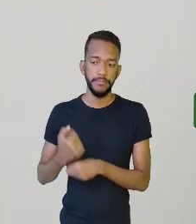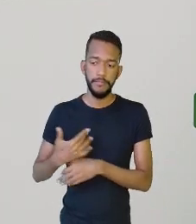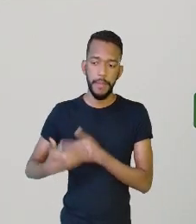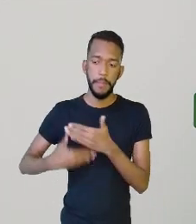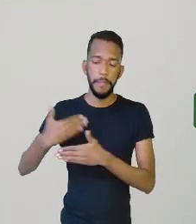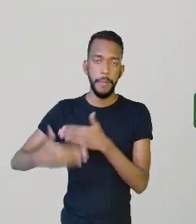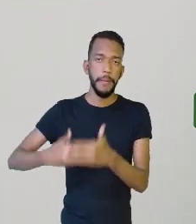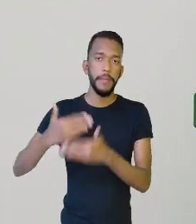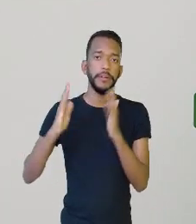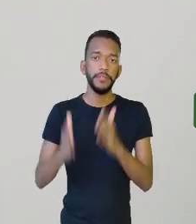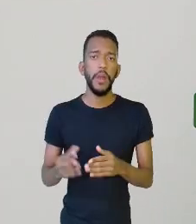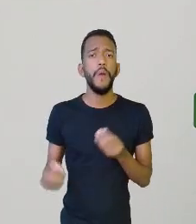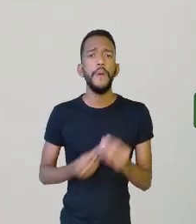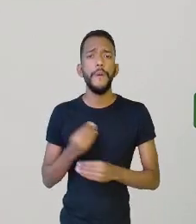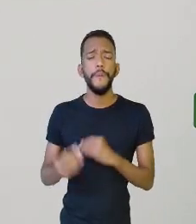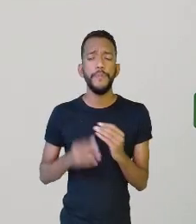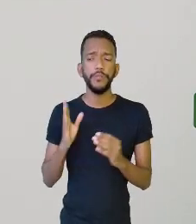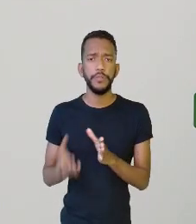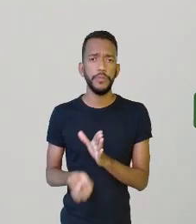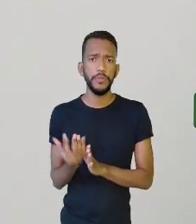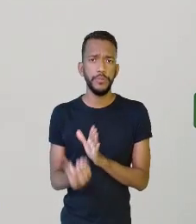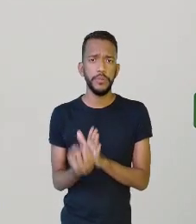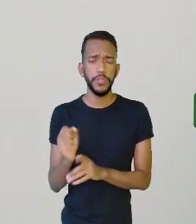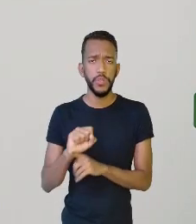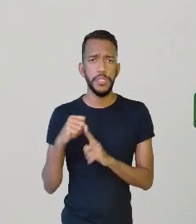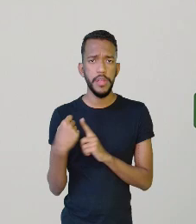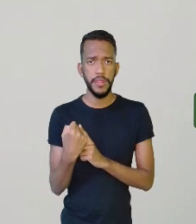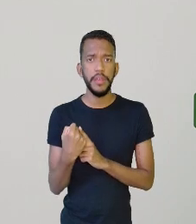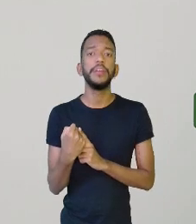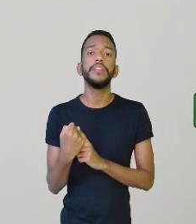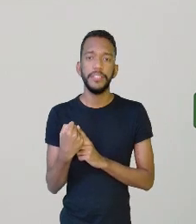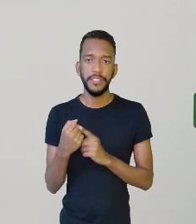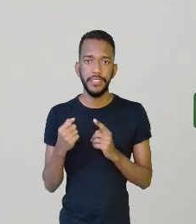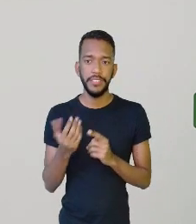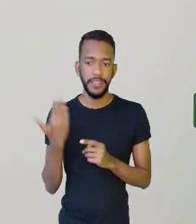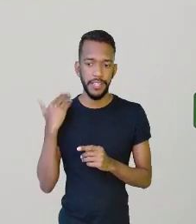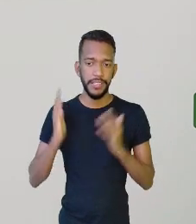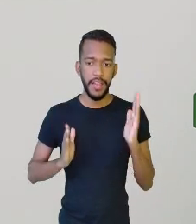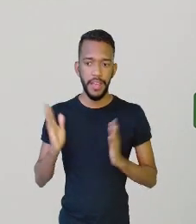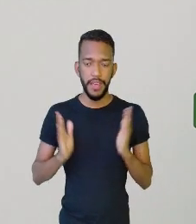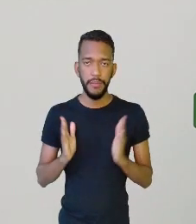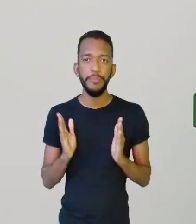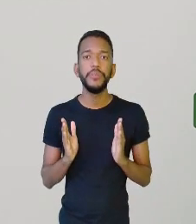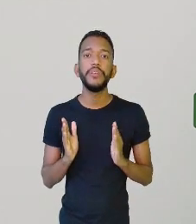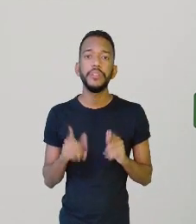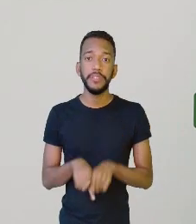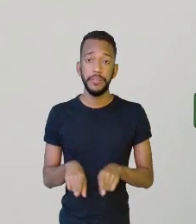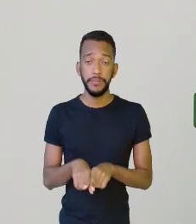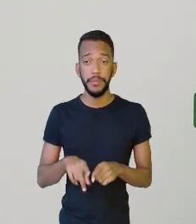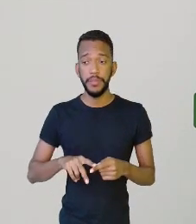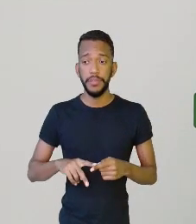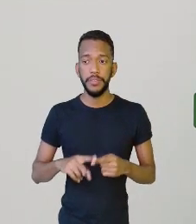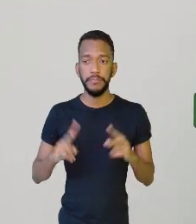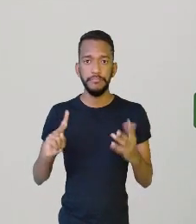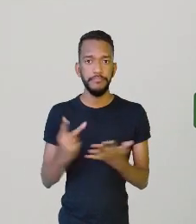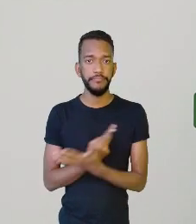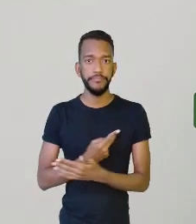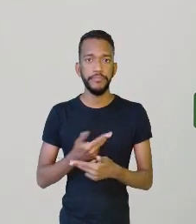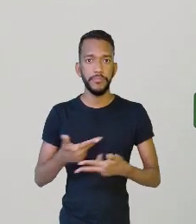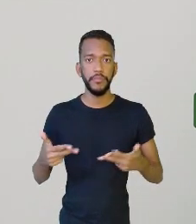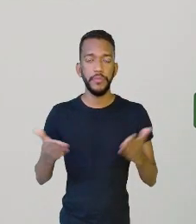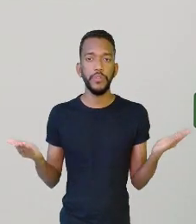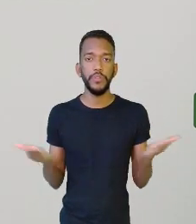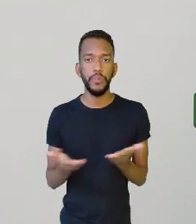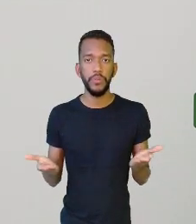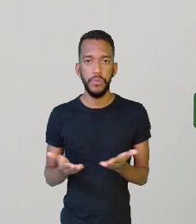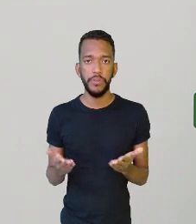perceber como era construída a sociedade dessa época e os reflexos dela hoje, já que é o tema